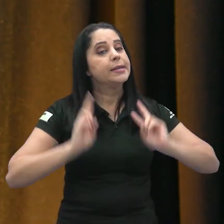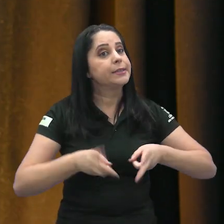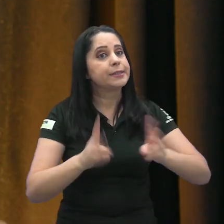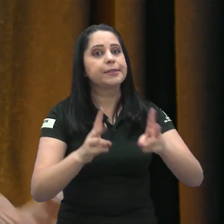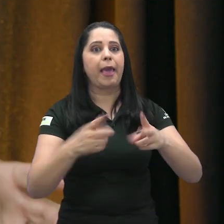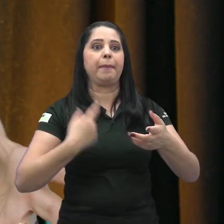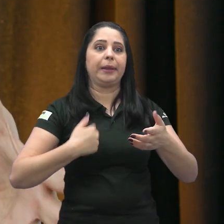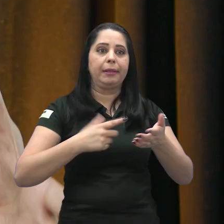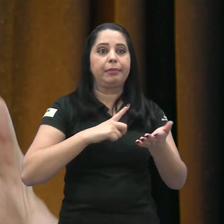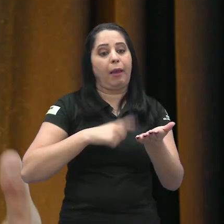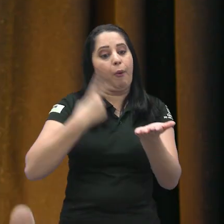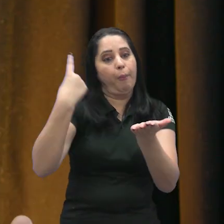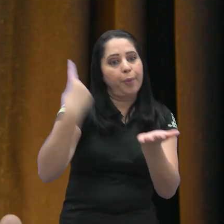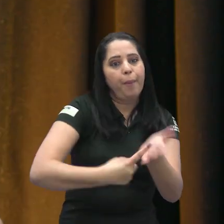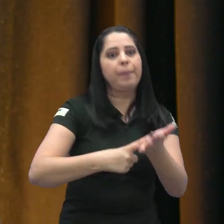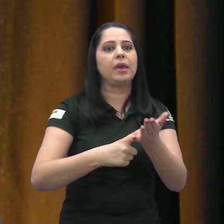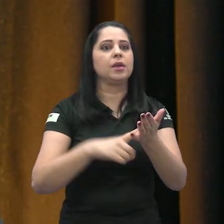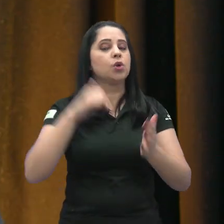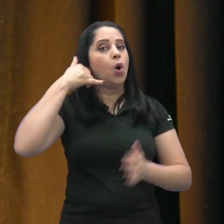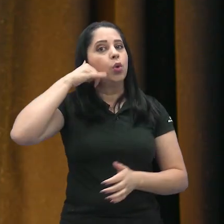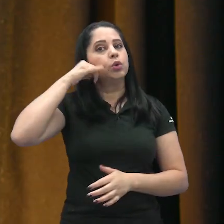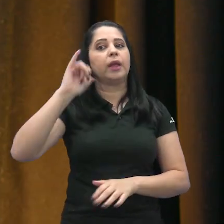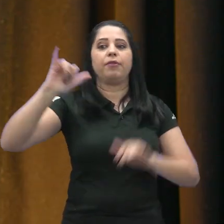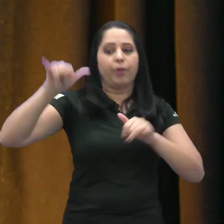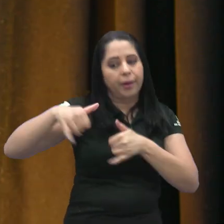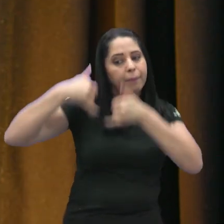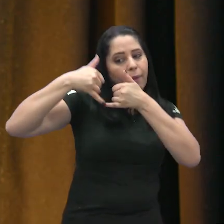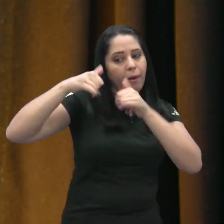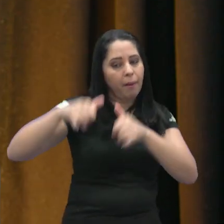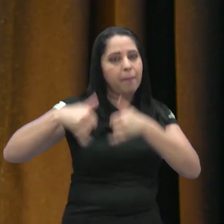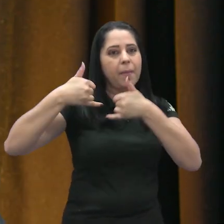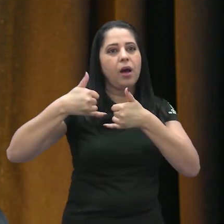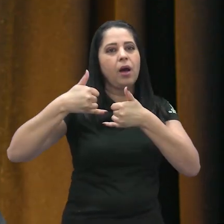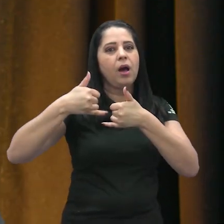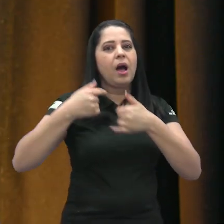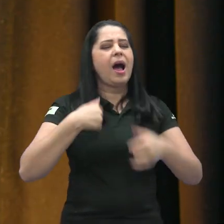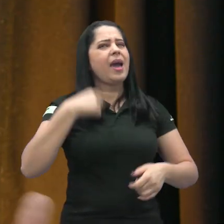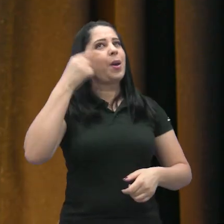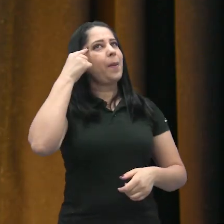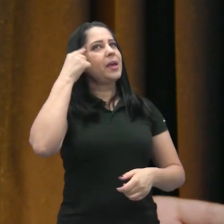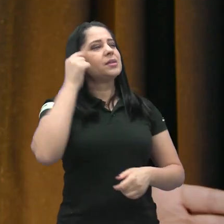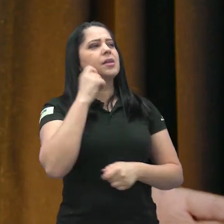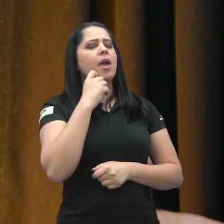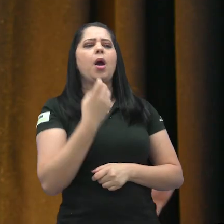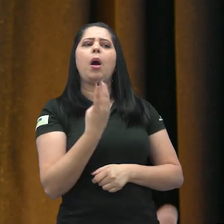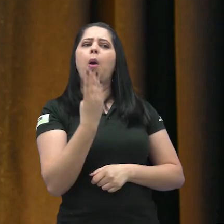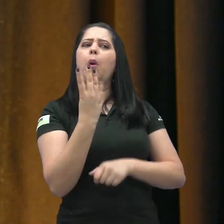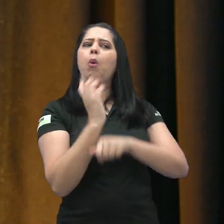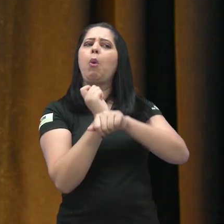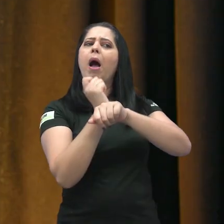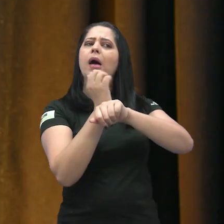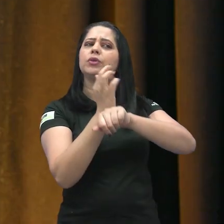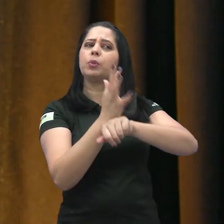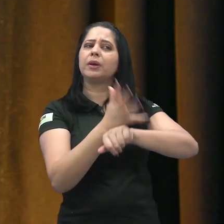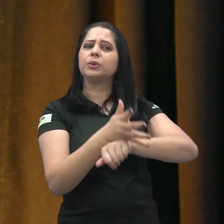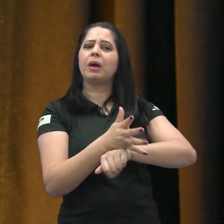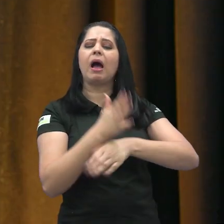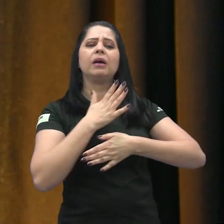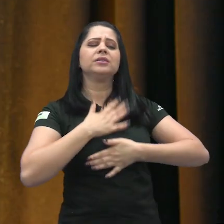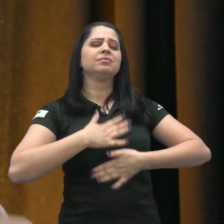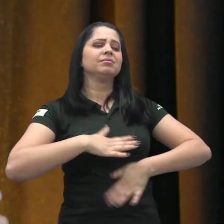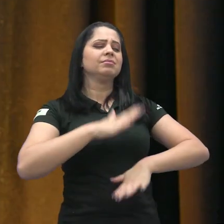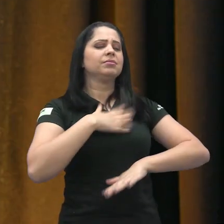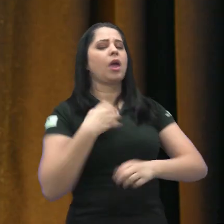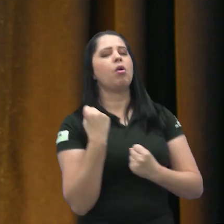compromissos, tinha a tarefa de casa, então ficava desequilibrado. Foi testando, aí eu encontrei esse horário. Nesse horário